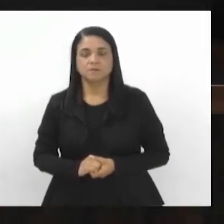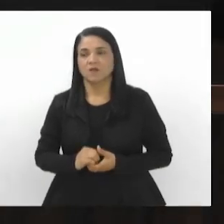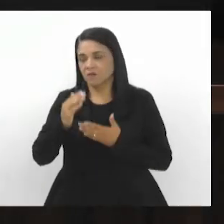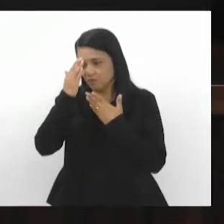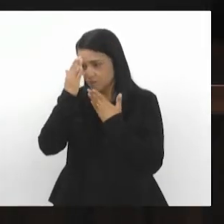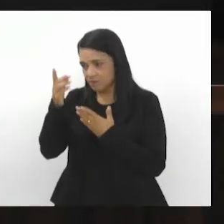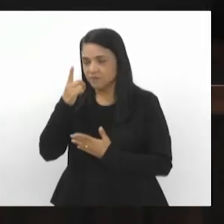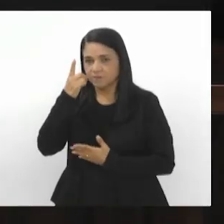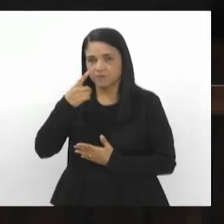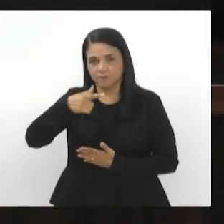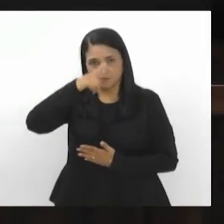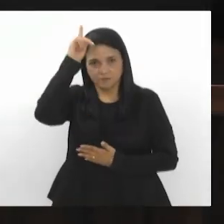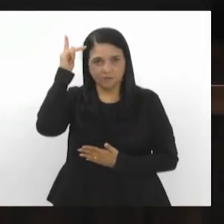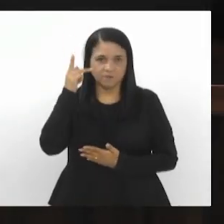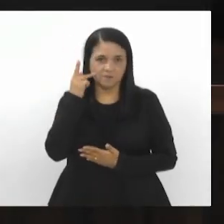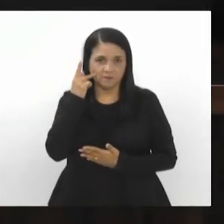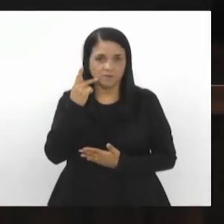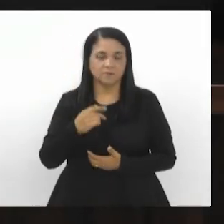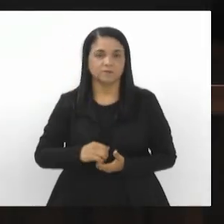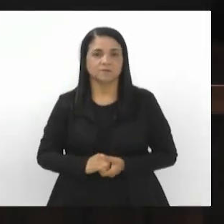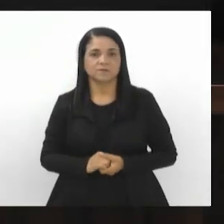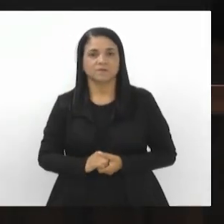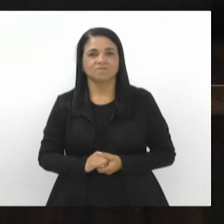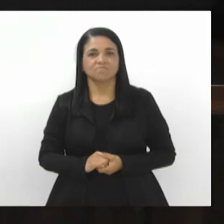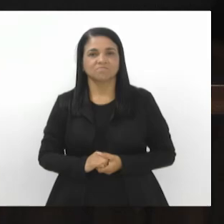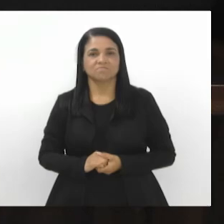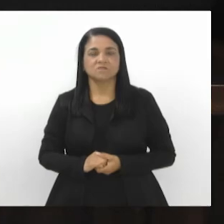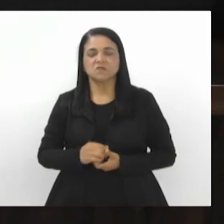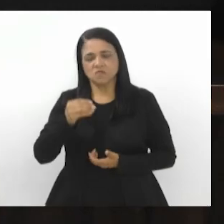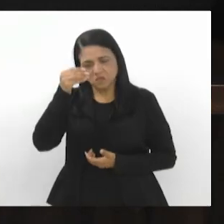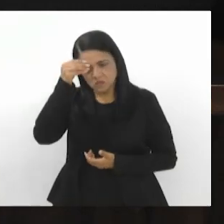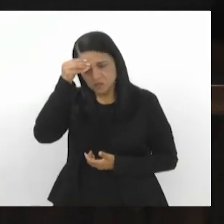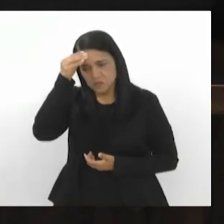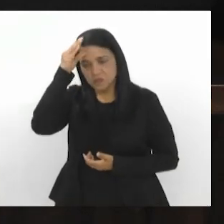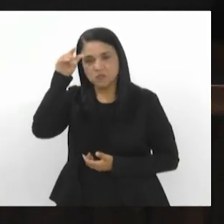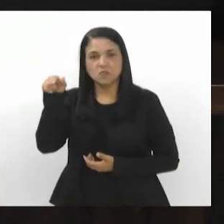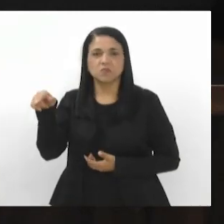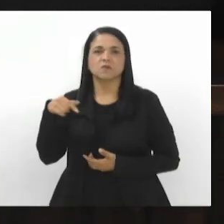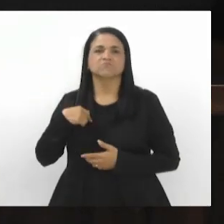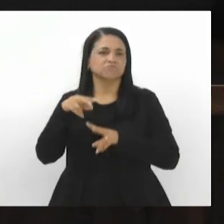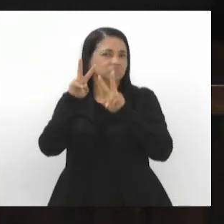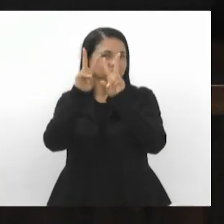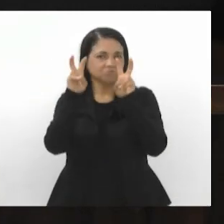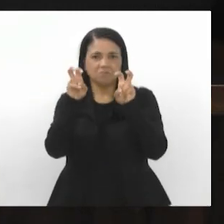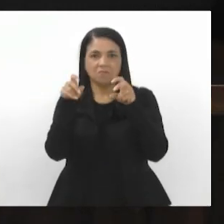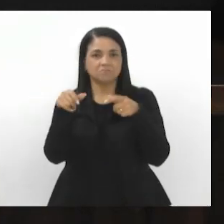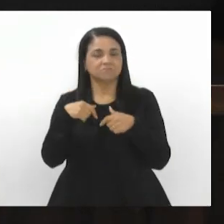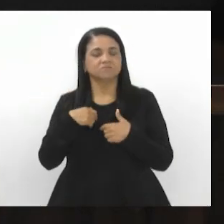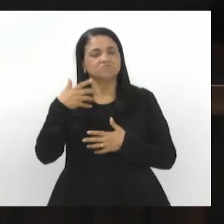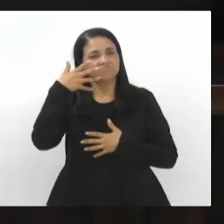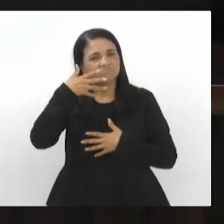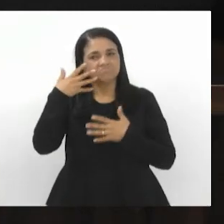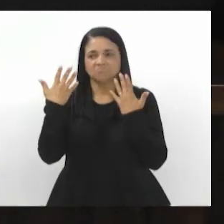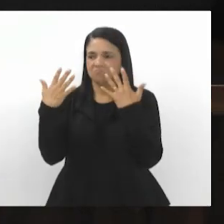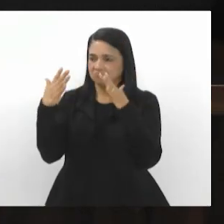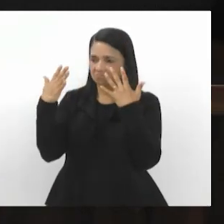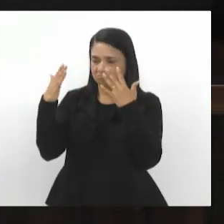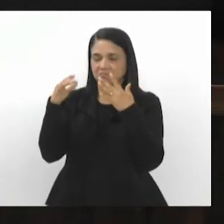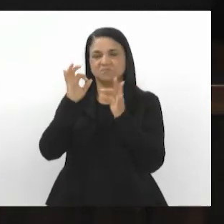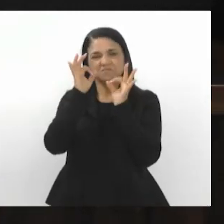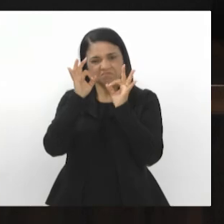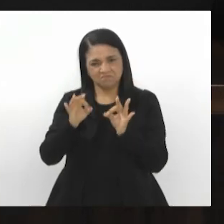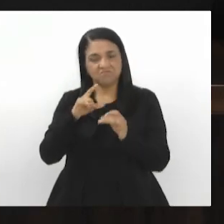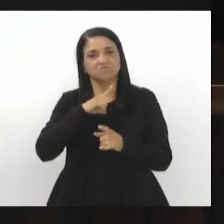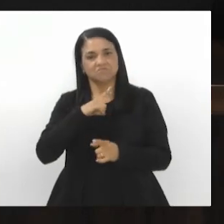Obrigado, deputado Luiz Paulo. Sempre o maior conhecedor da matéria na casa. Parabéns pela fala também. Tenho certeza